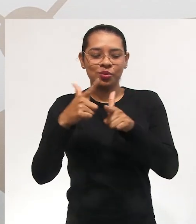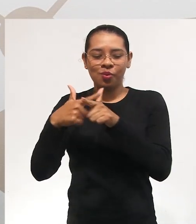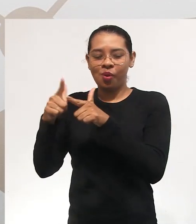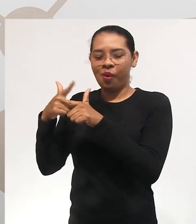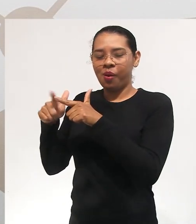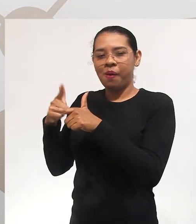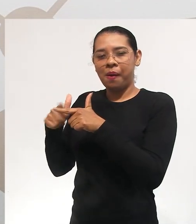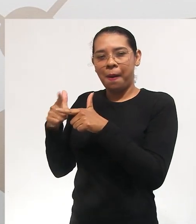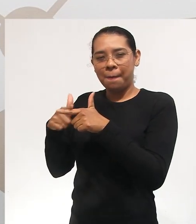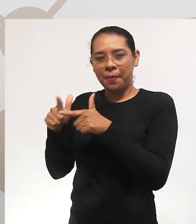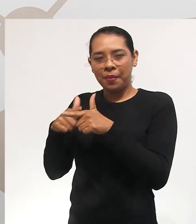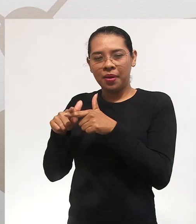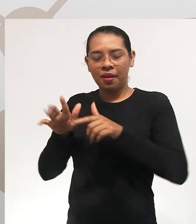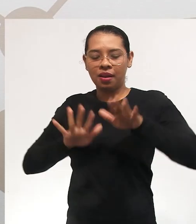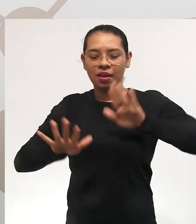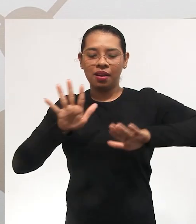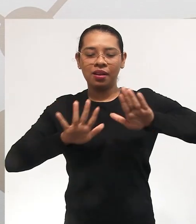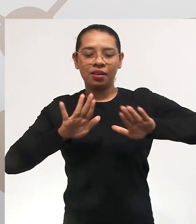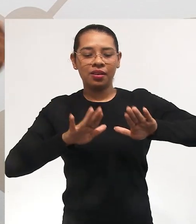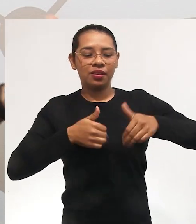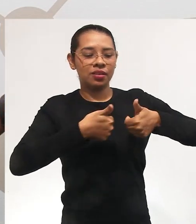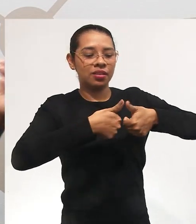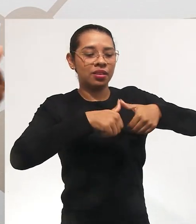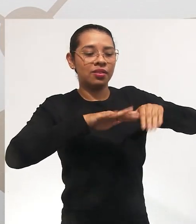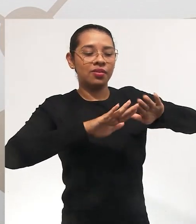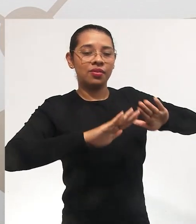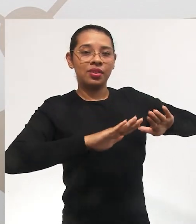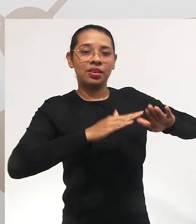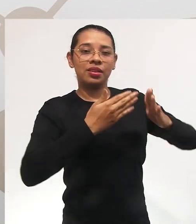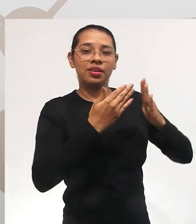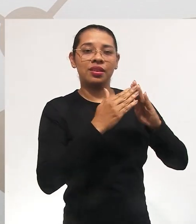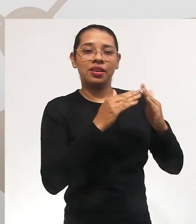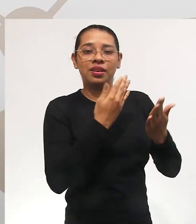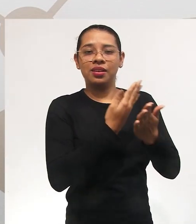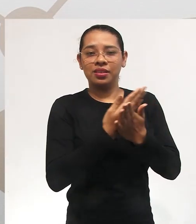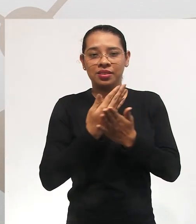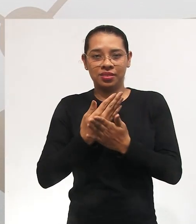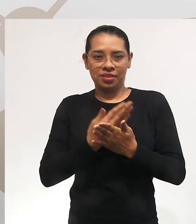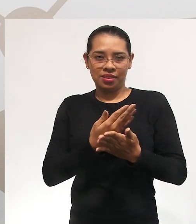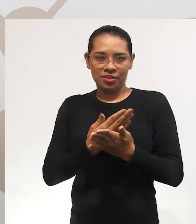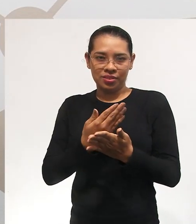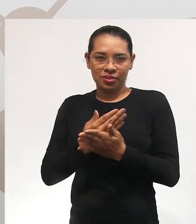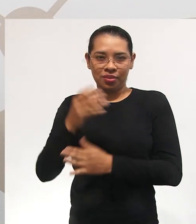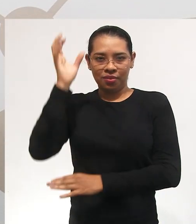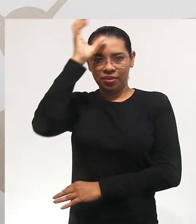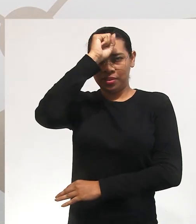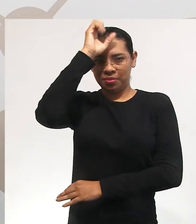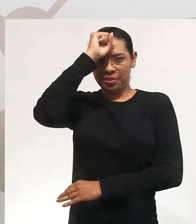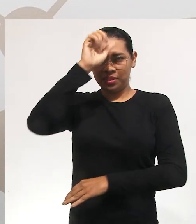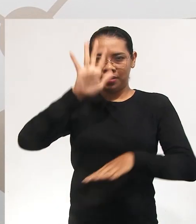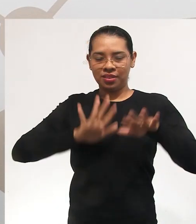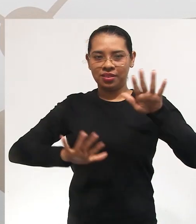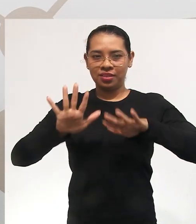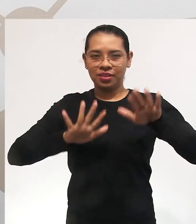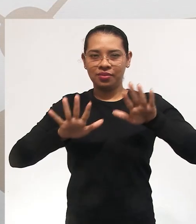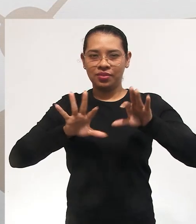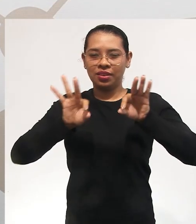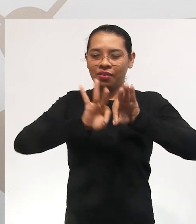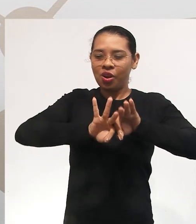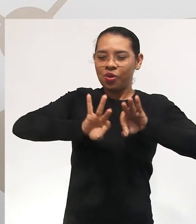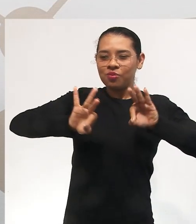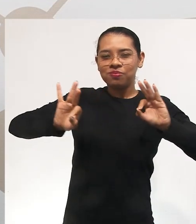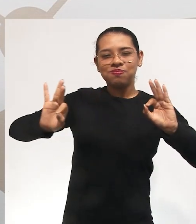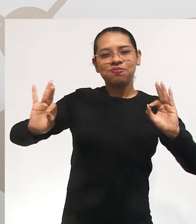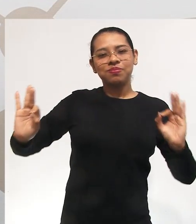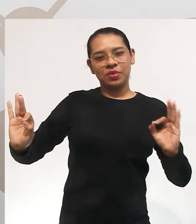outra, elas tinham enorme dificuldade de permanecer na escola aprendendo, porque o que elas haviam estudado num determinado lugar